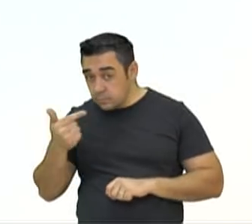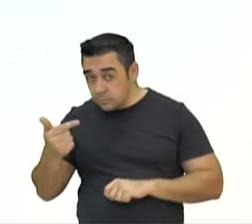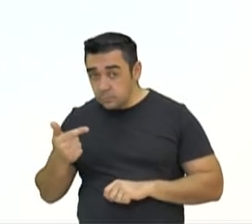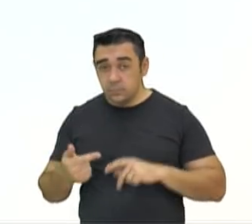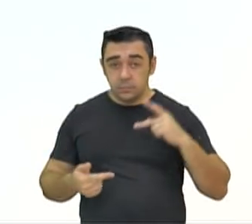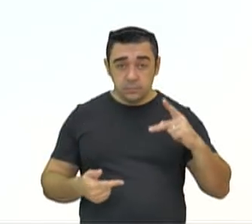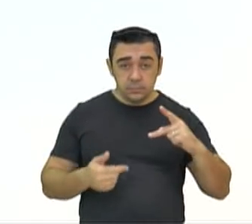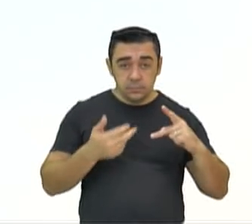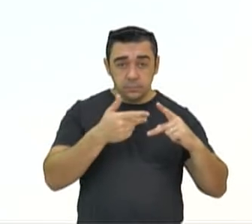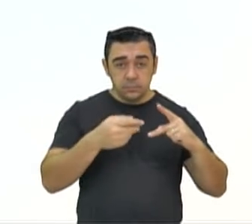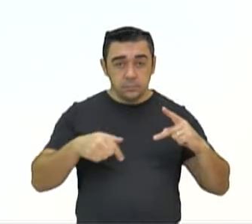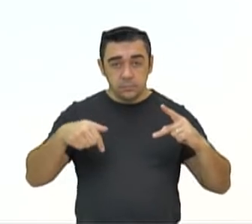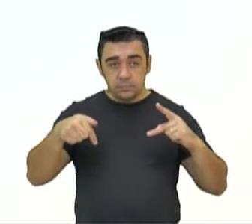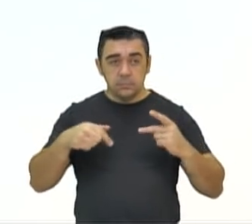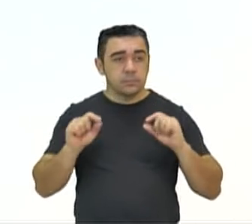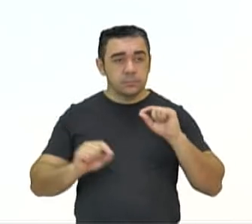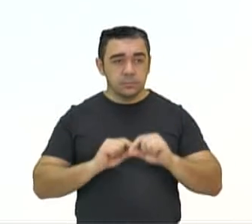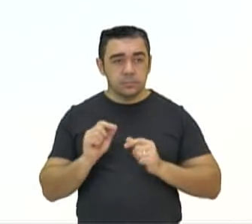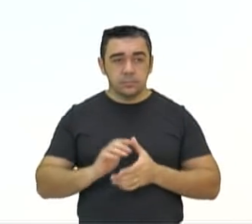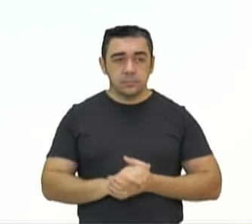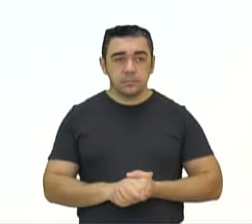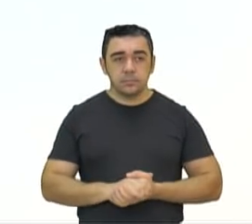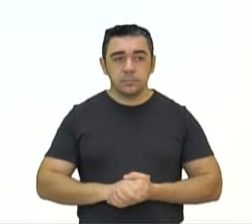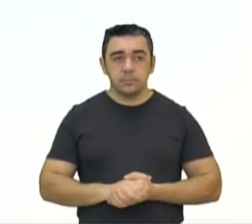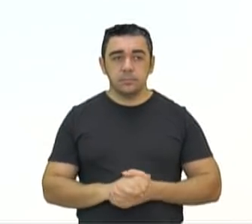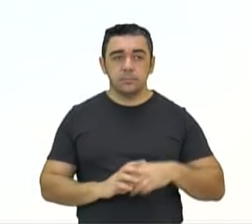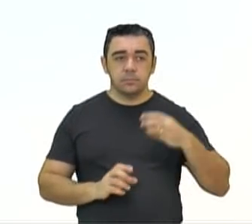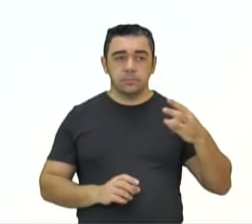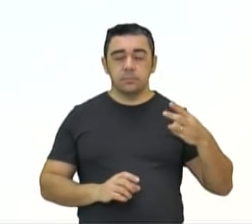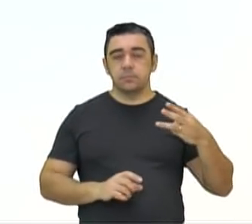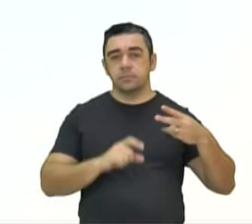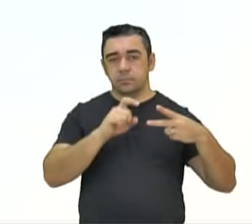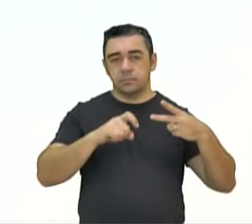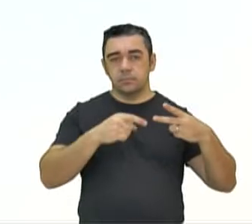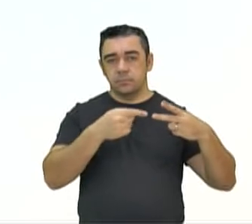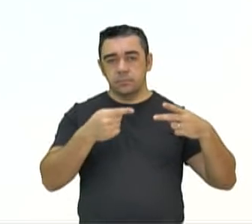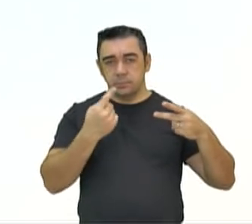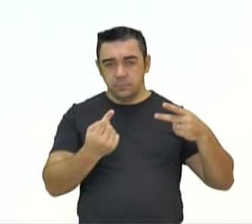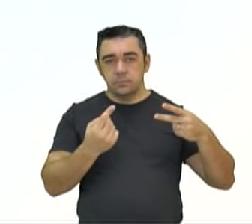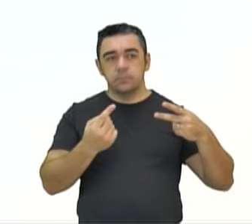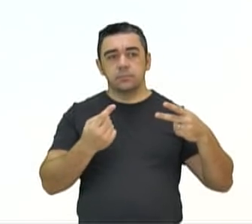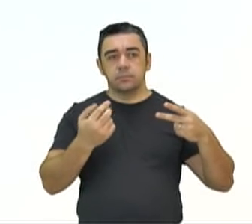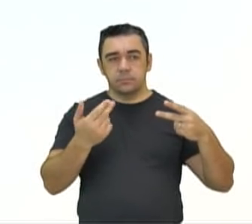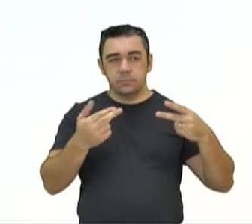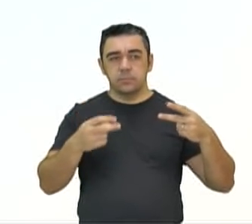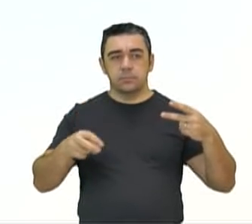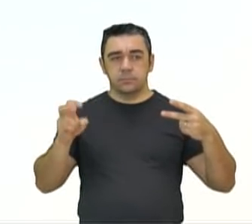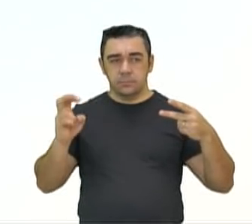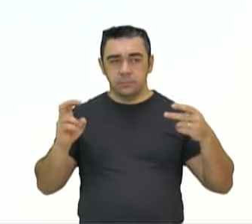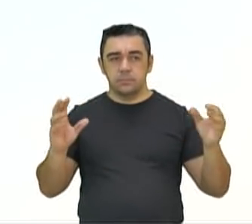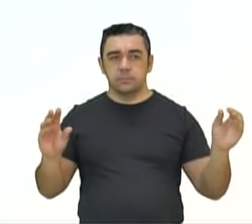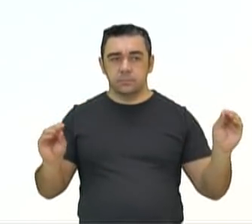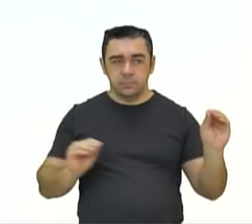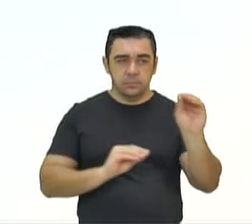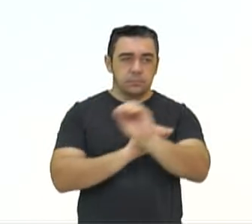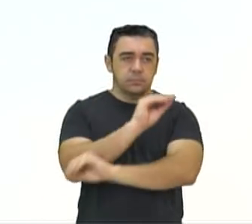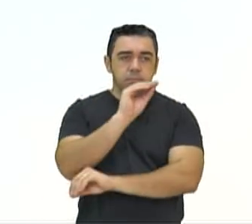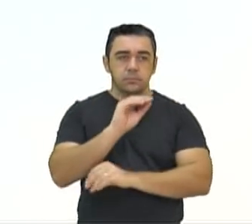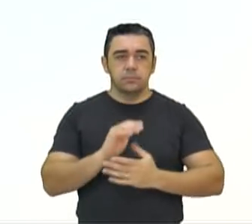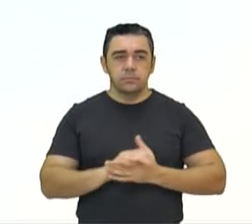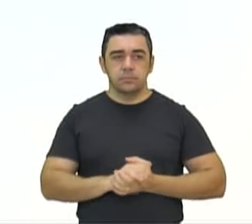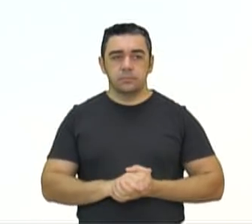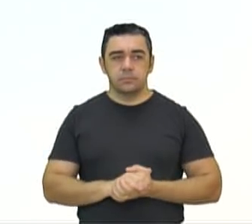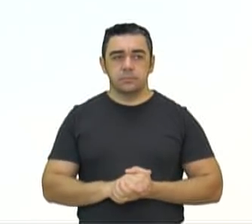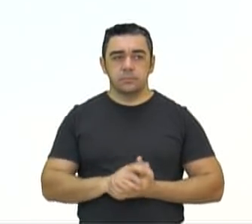P é igual a Q, vai nos resultar em 3x menos 1 igual a 5. Letra para um lado, número para o